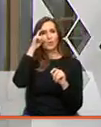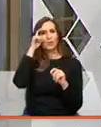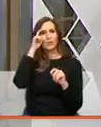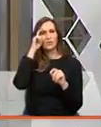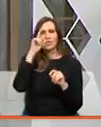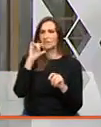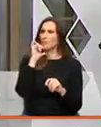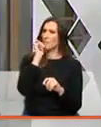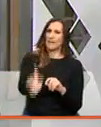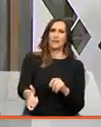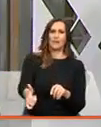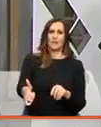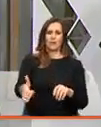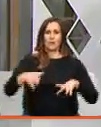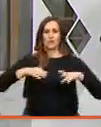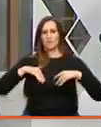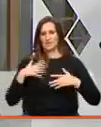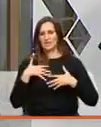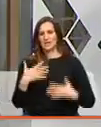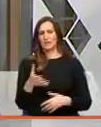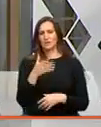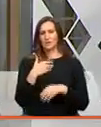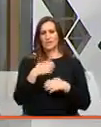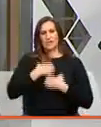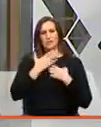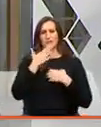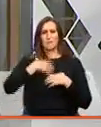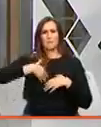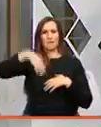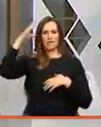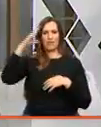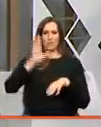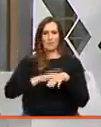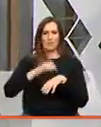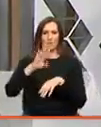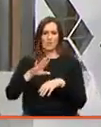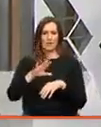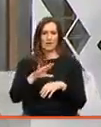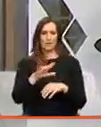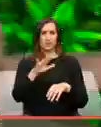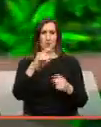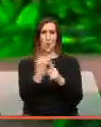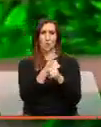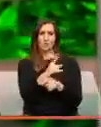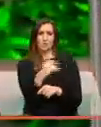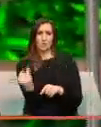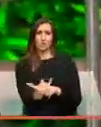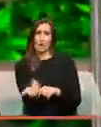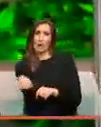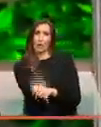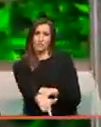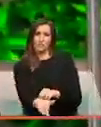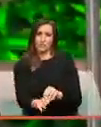derrotado o suíço cansasse venceu dez anos e diz foi por causa de danos culturais e e sim depois